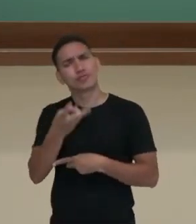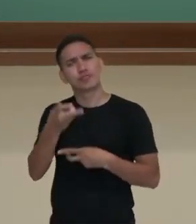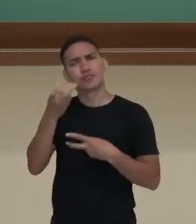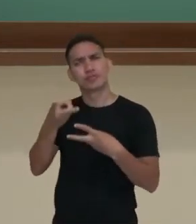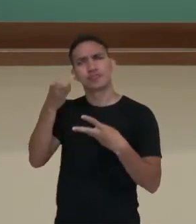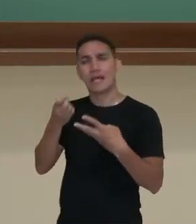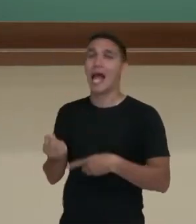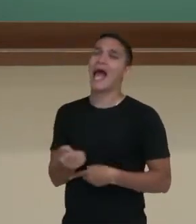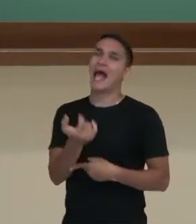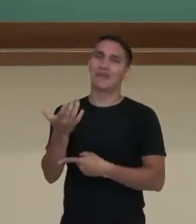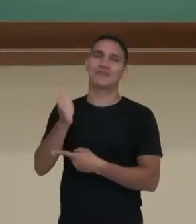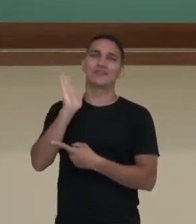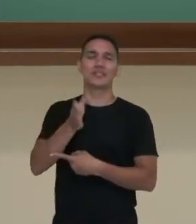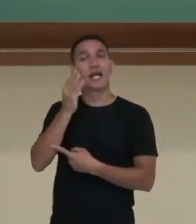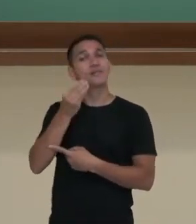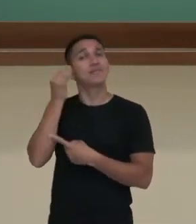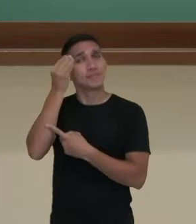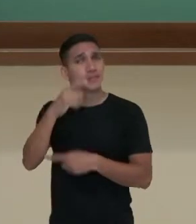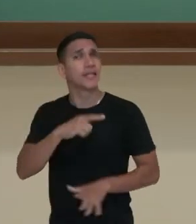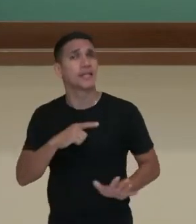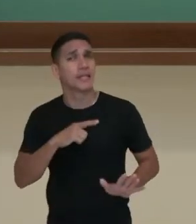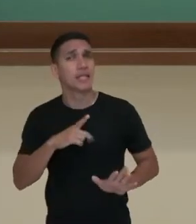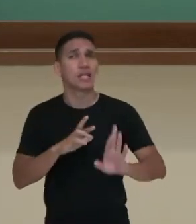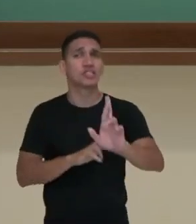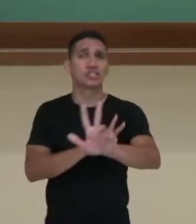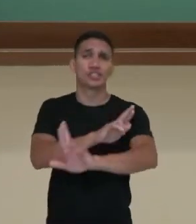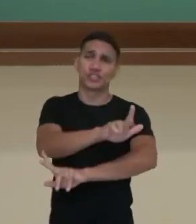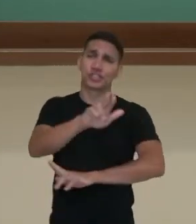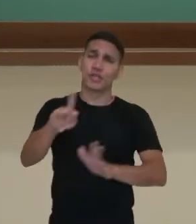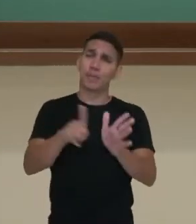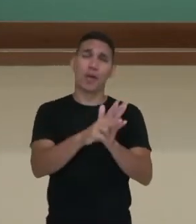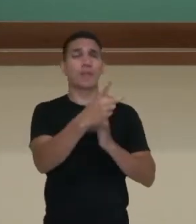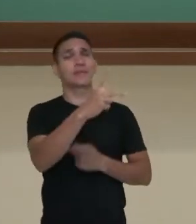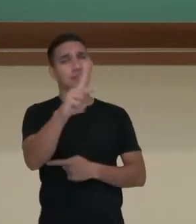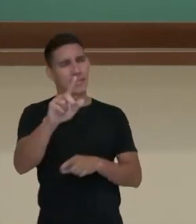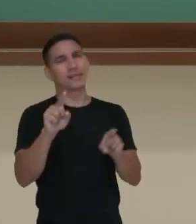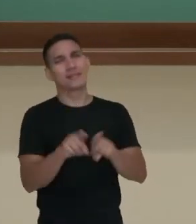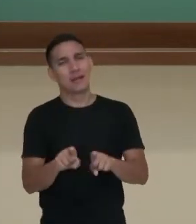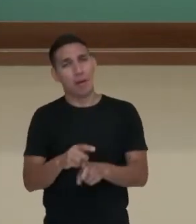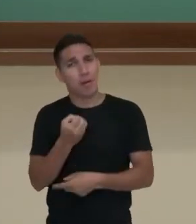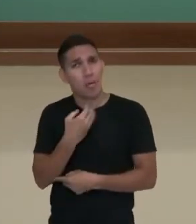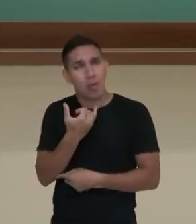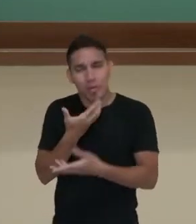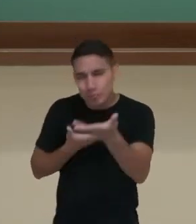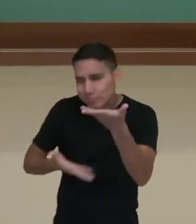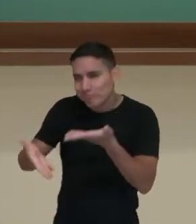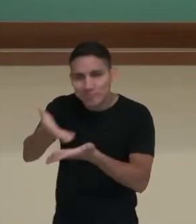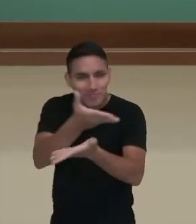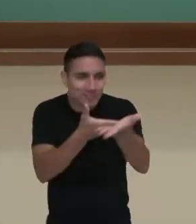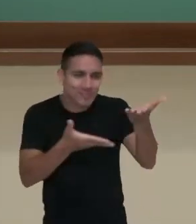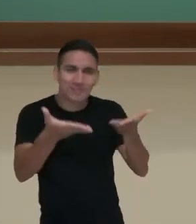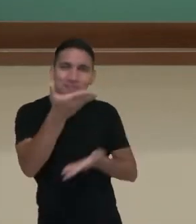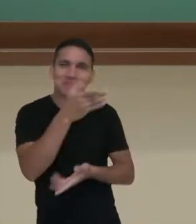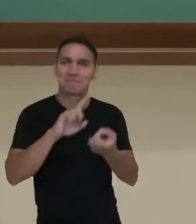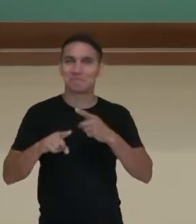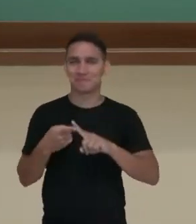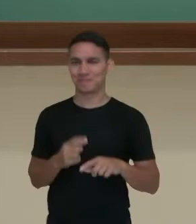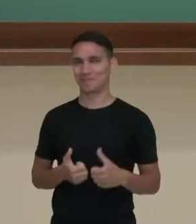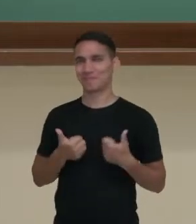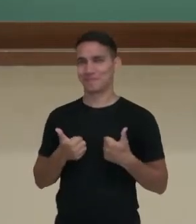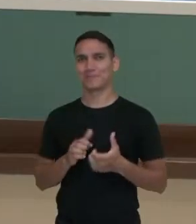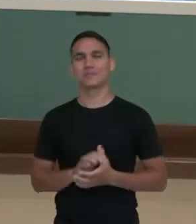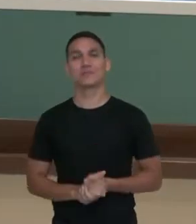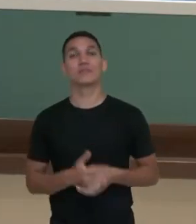com certeza vão ter experiências diferentes da sua e vale a pena vocês trocarem aí essas figurinhas, tá